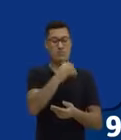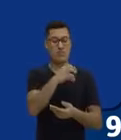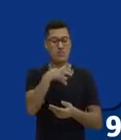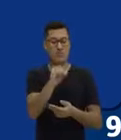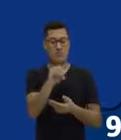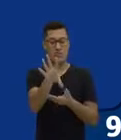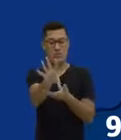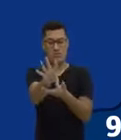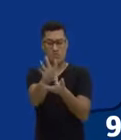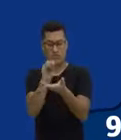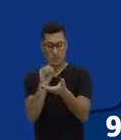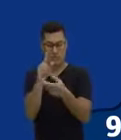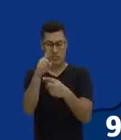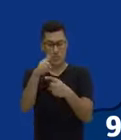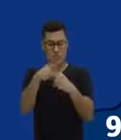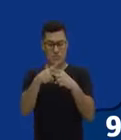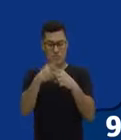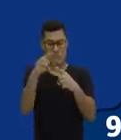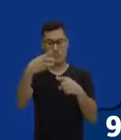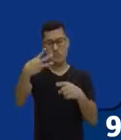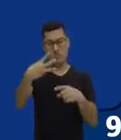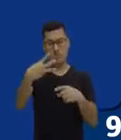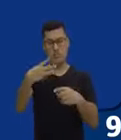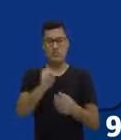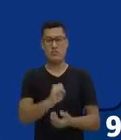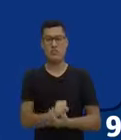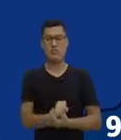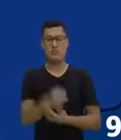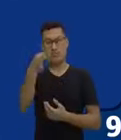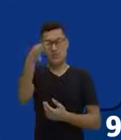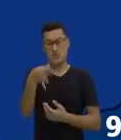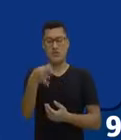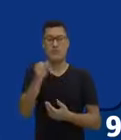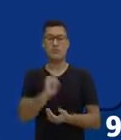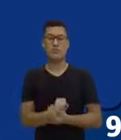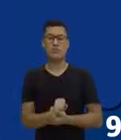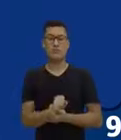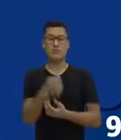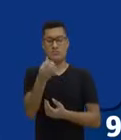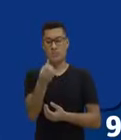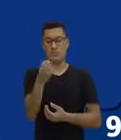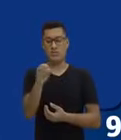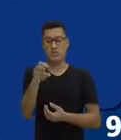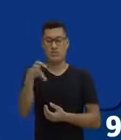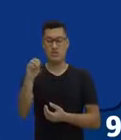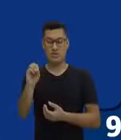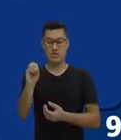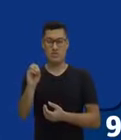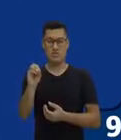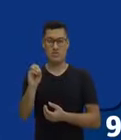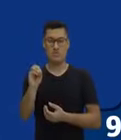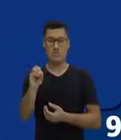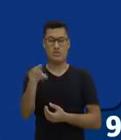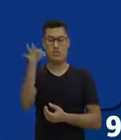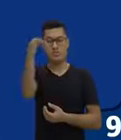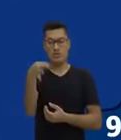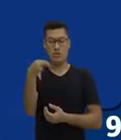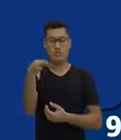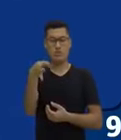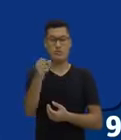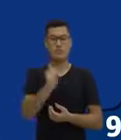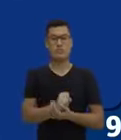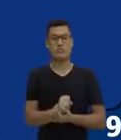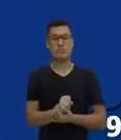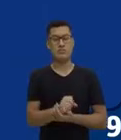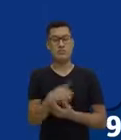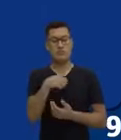isso aqui e vou multiplicar por 3, não é isso? Certo. Então, eu vou ter 600 quilos. Correto? Certinho.